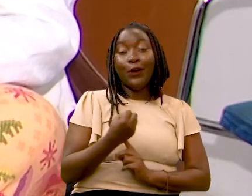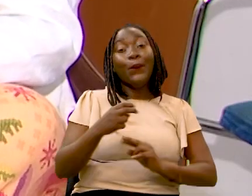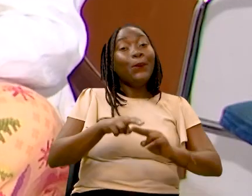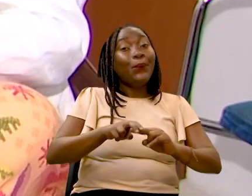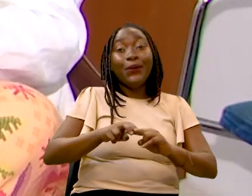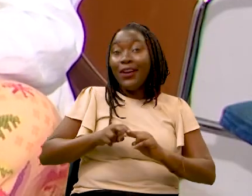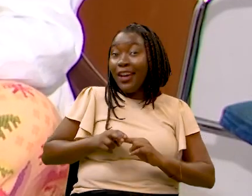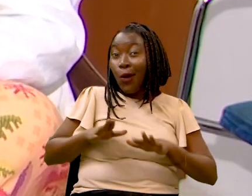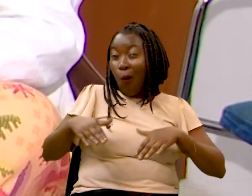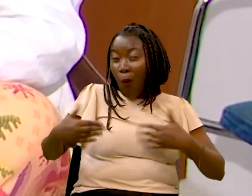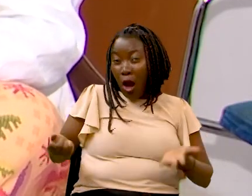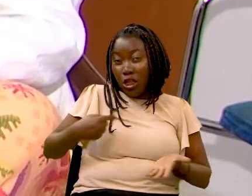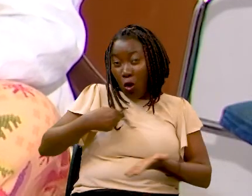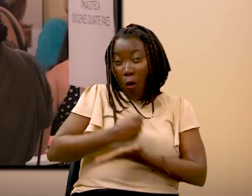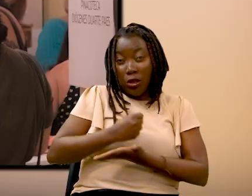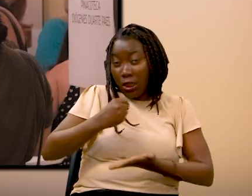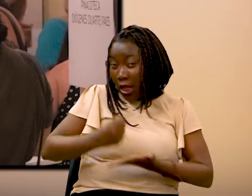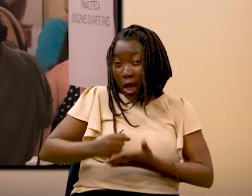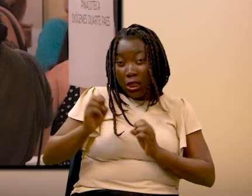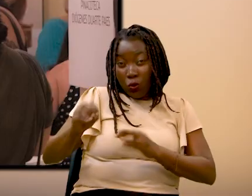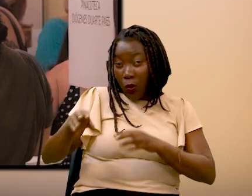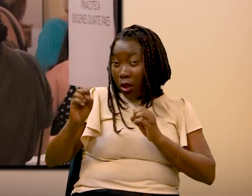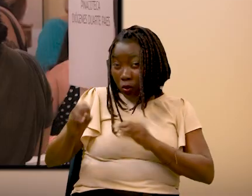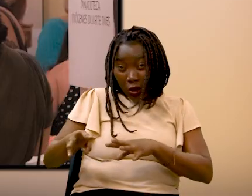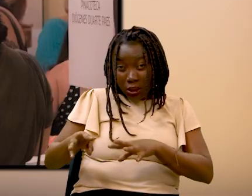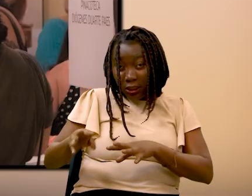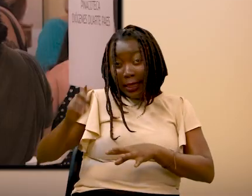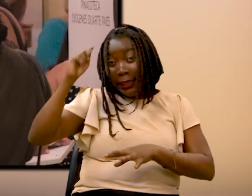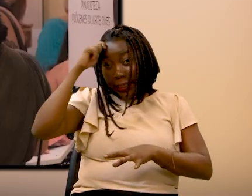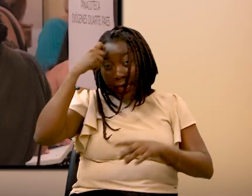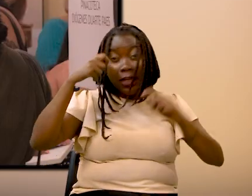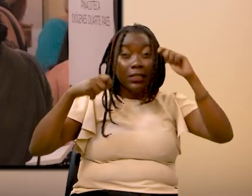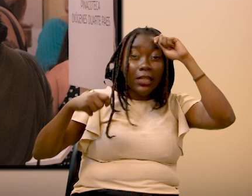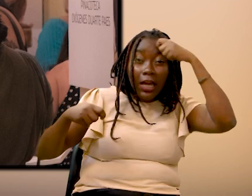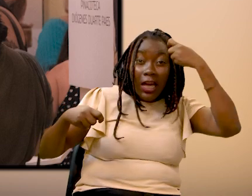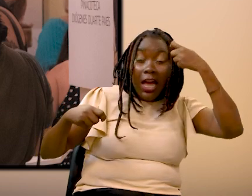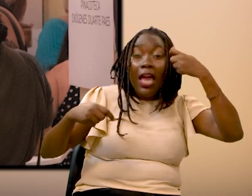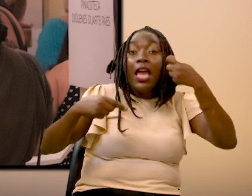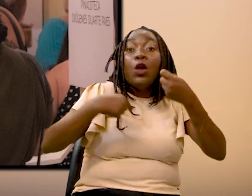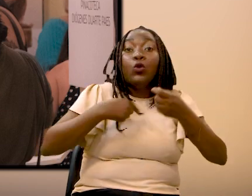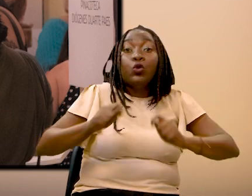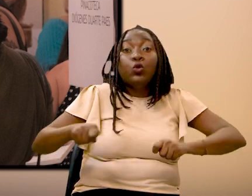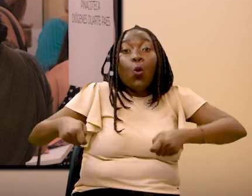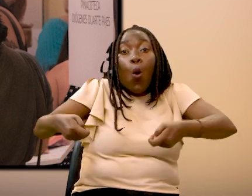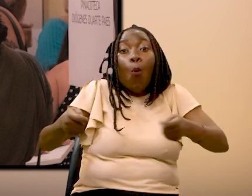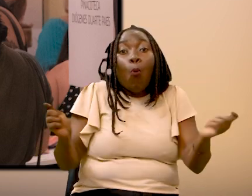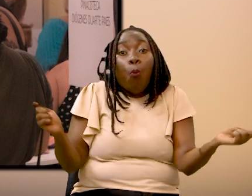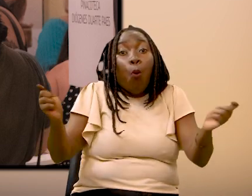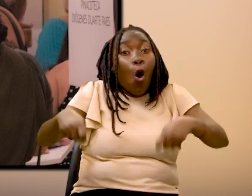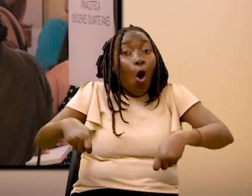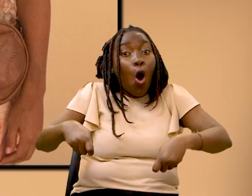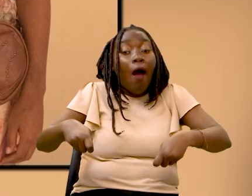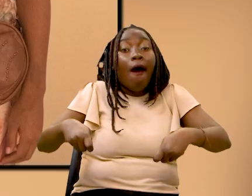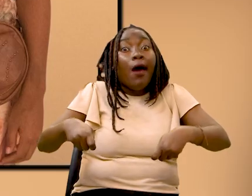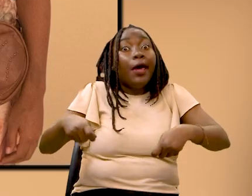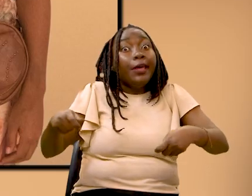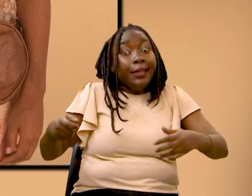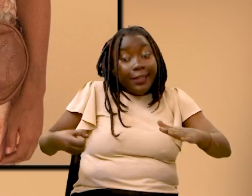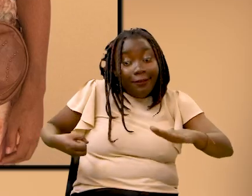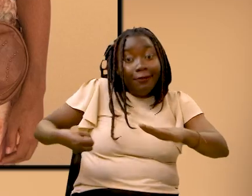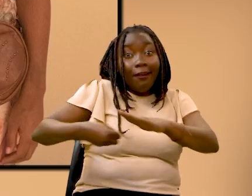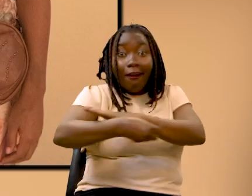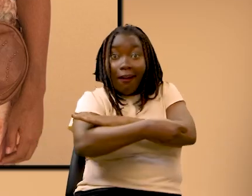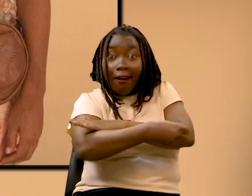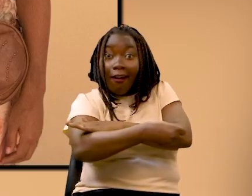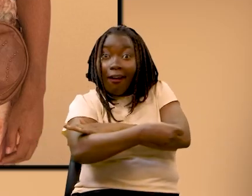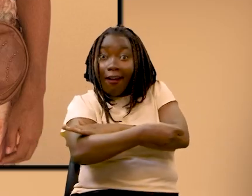impacto mesmo social. Porque quando eu contrato educadoras negras e negros, eu estou